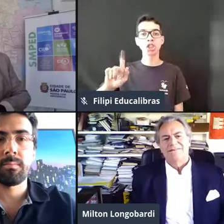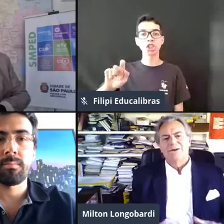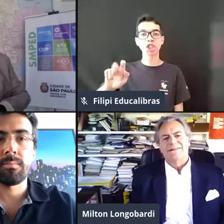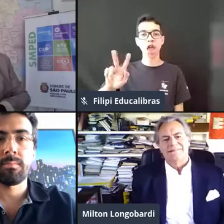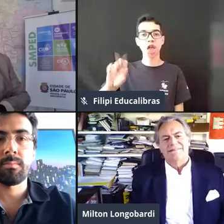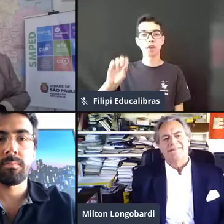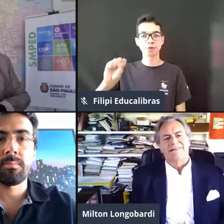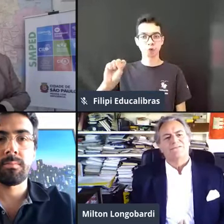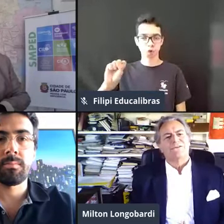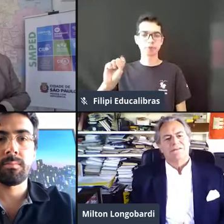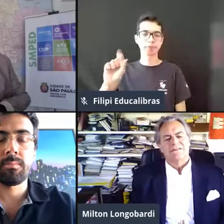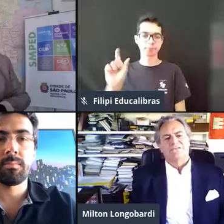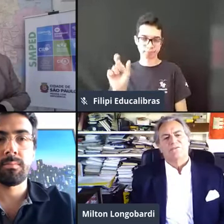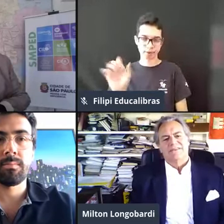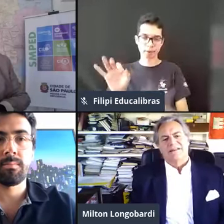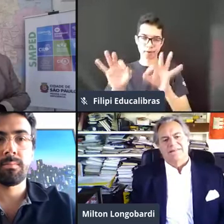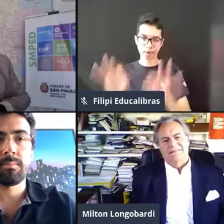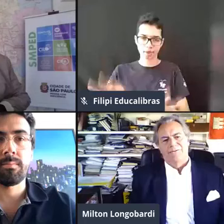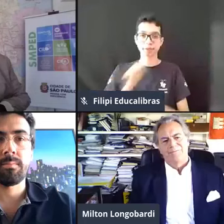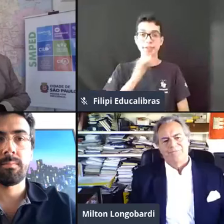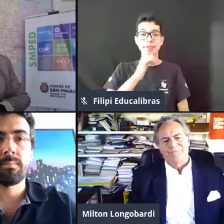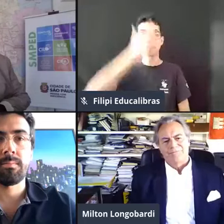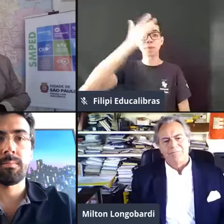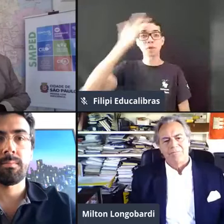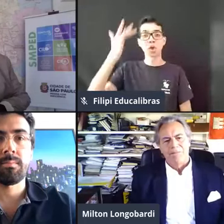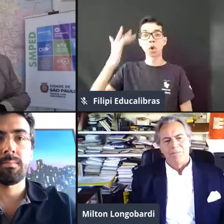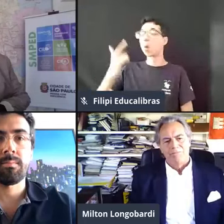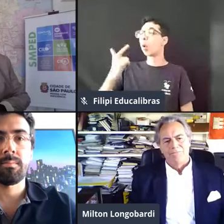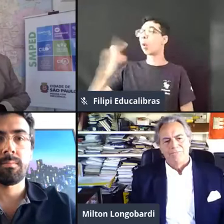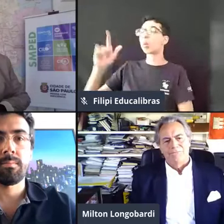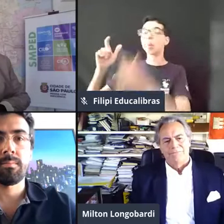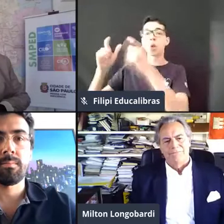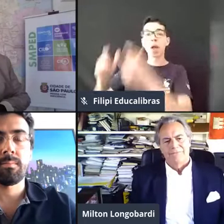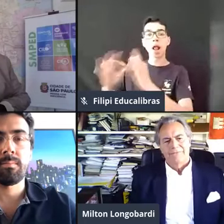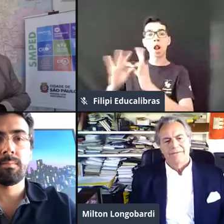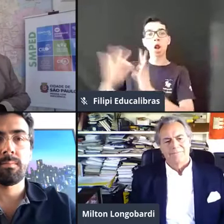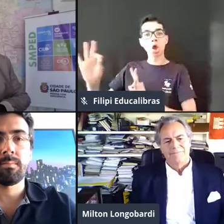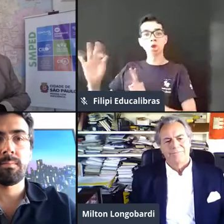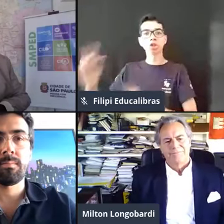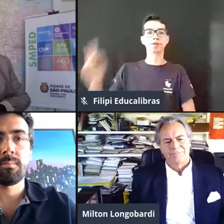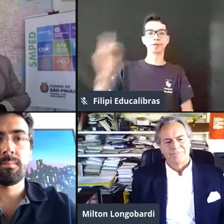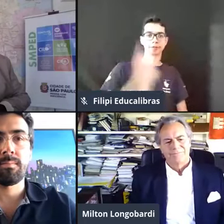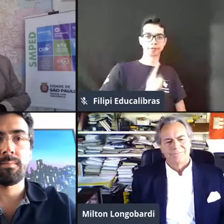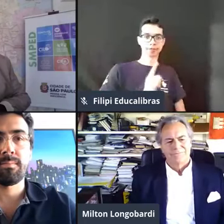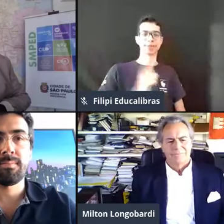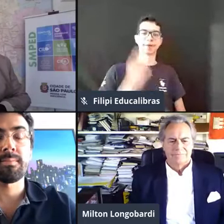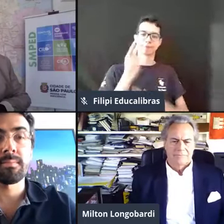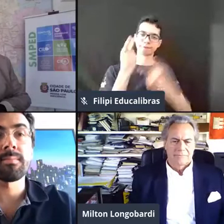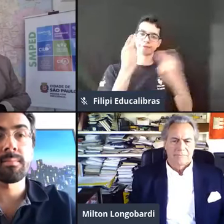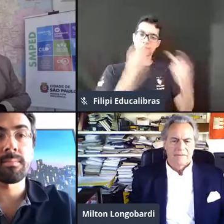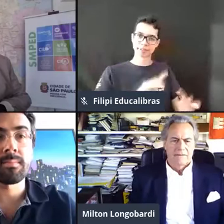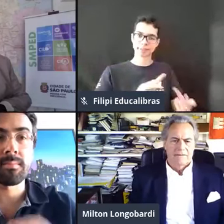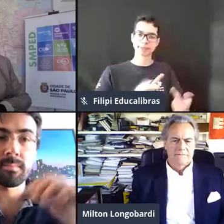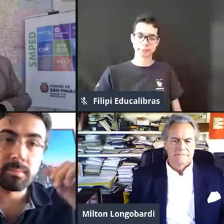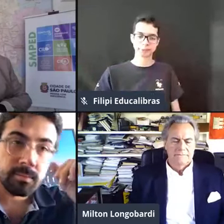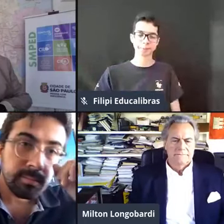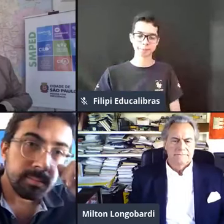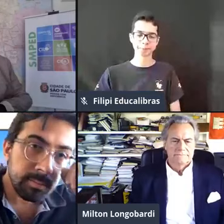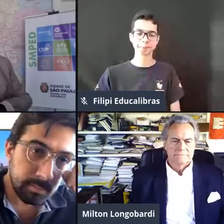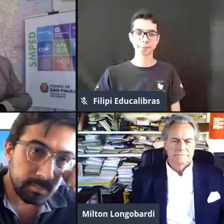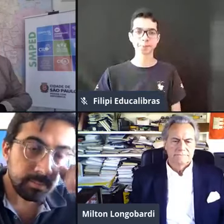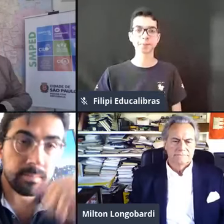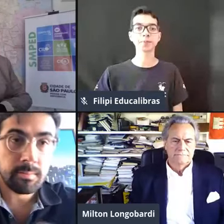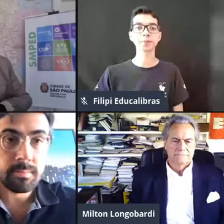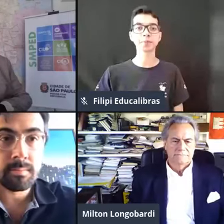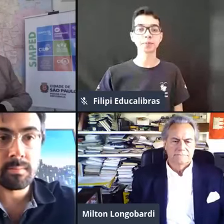Muitas vezes não é necessidade de sofisticação. O Bruno, eu estava dizendo que uma